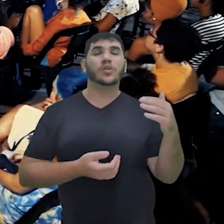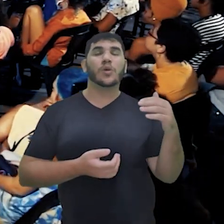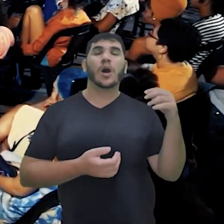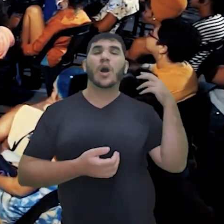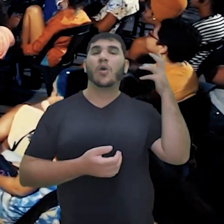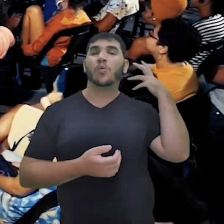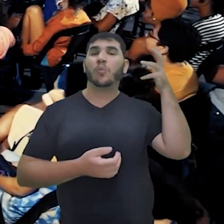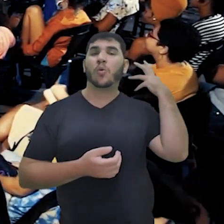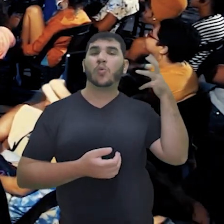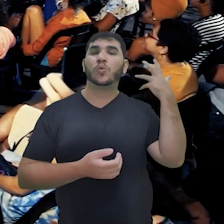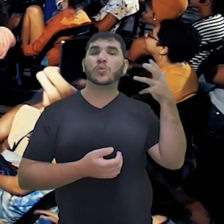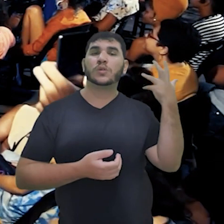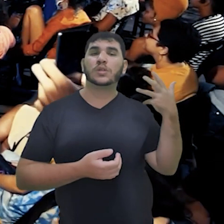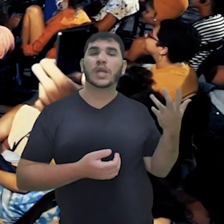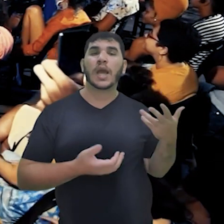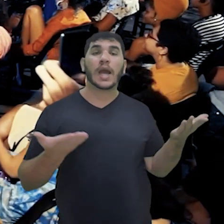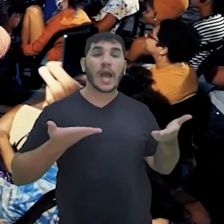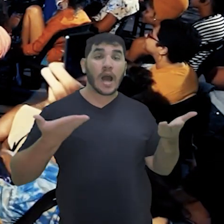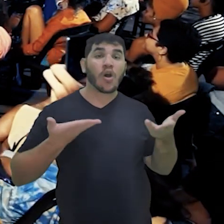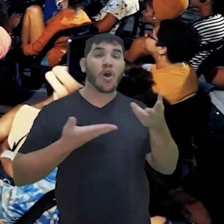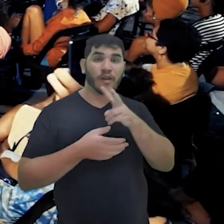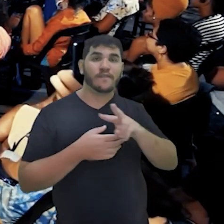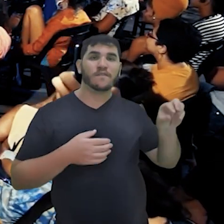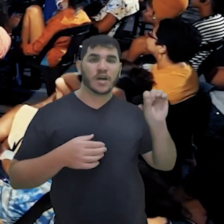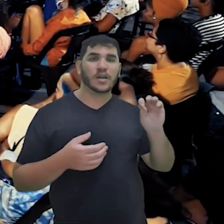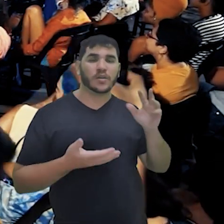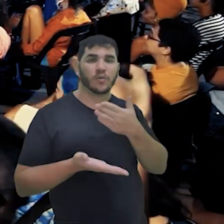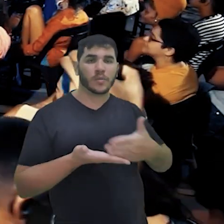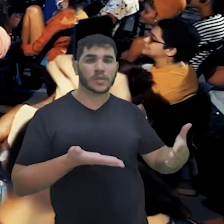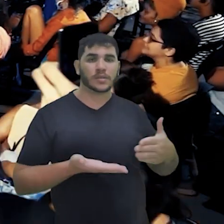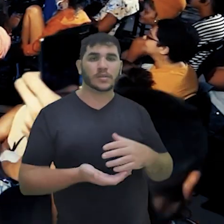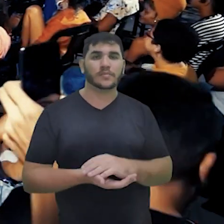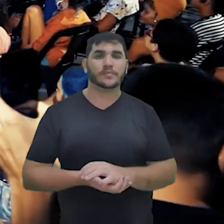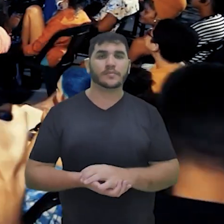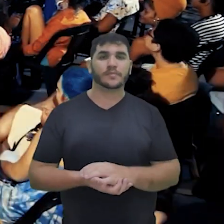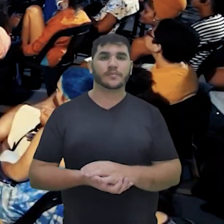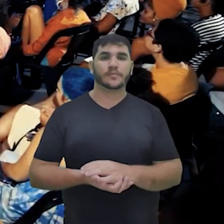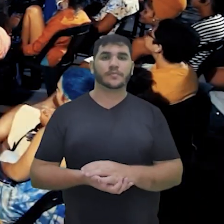Solta aquela música, que agora é que a festa vai começar.